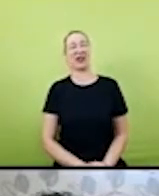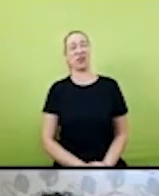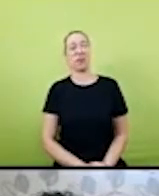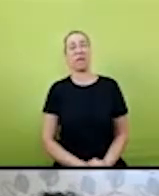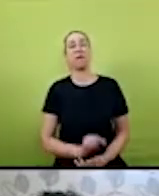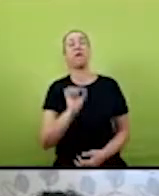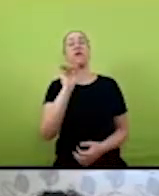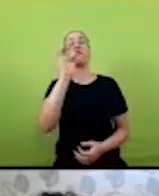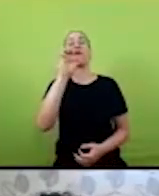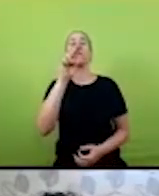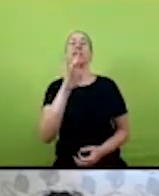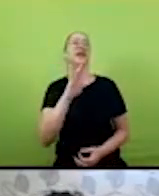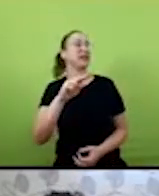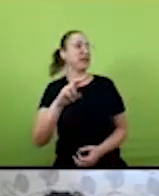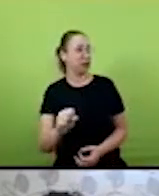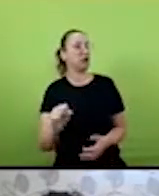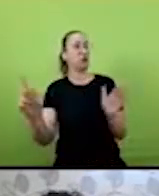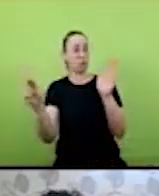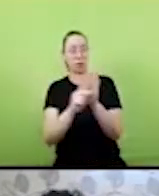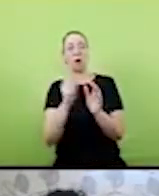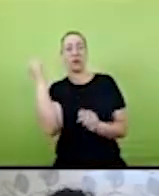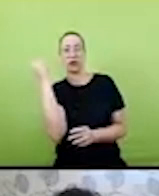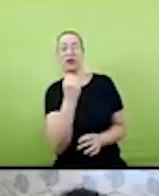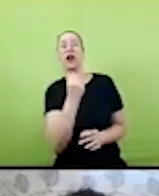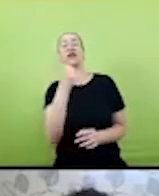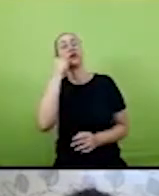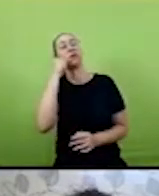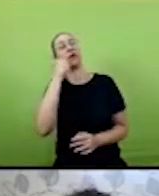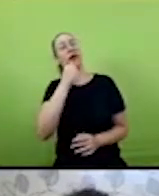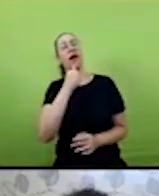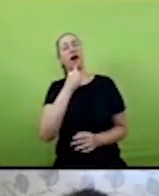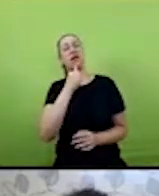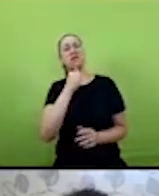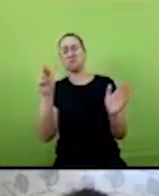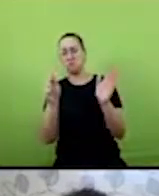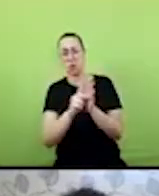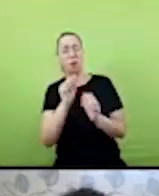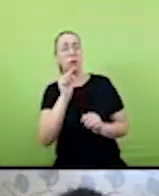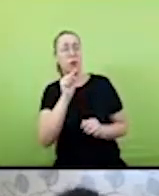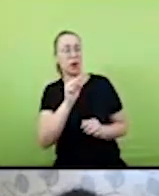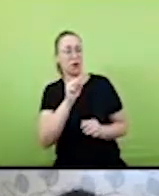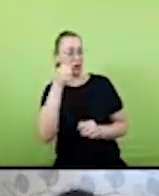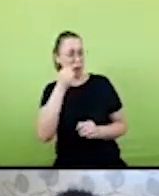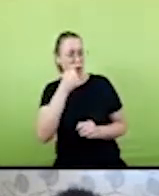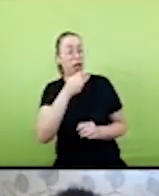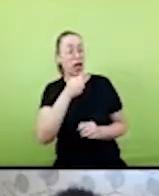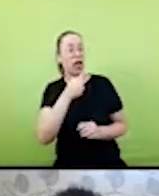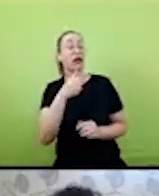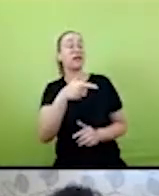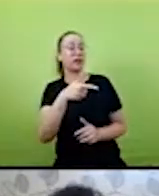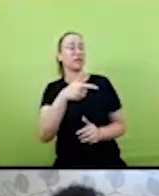mulheres por questões de gênero, né, pelo fato de ser mulher e pelo fato de